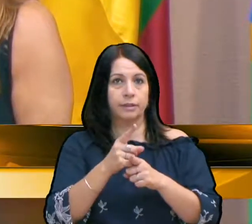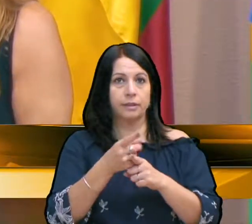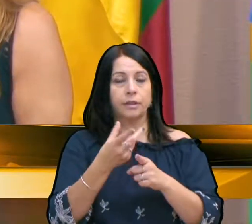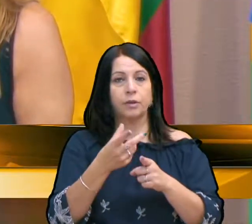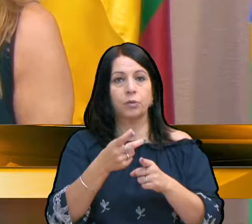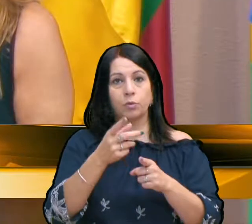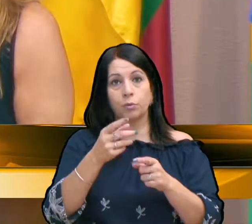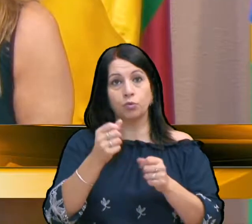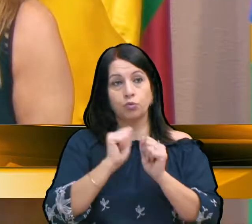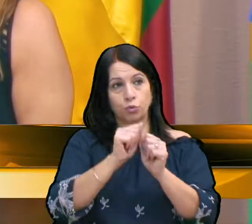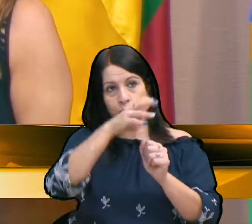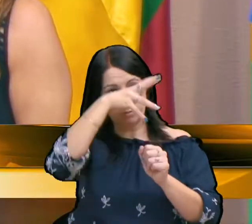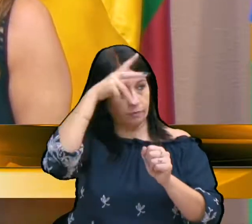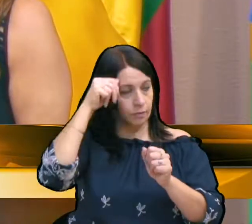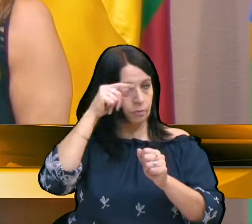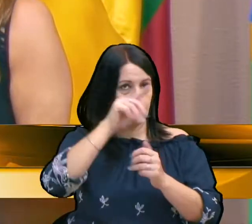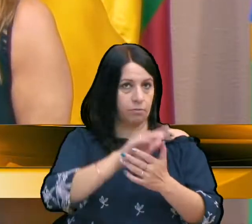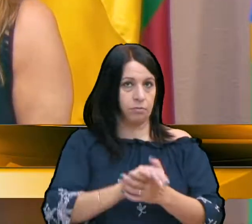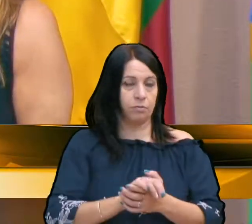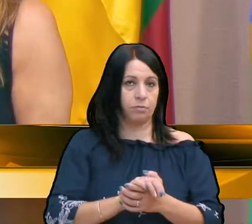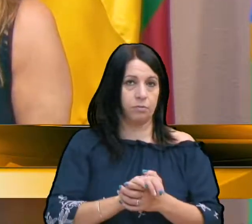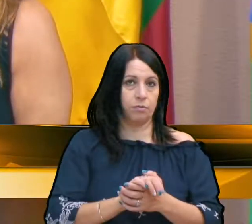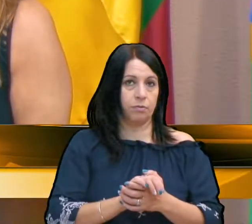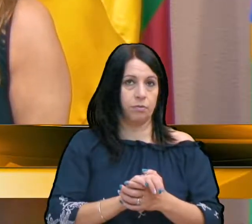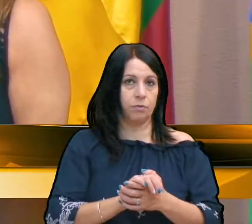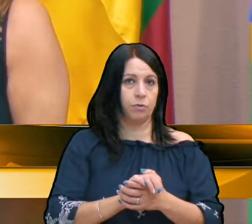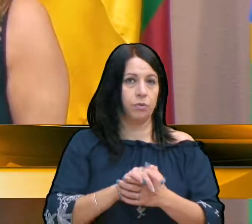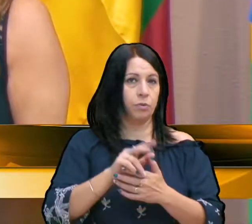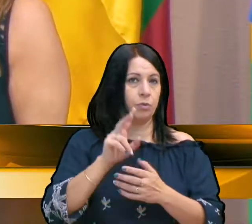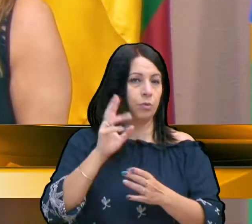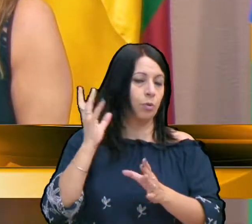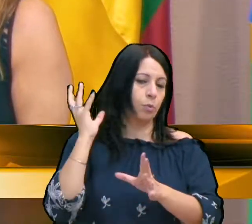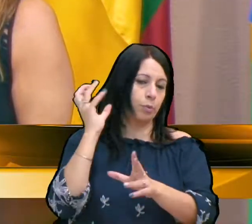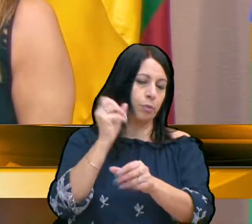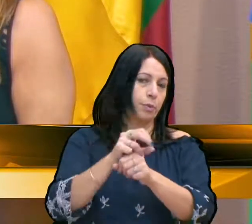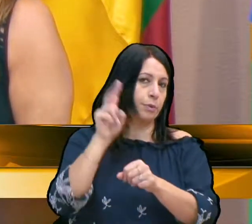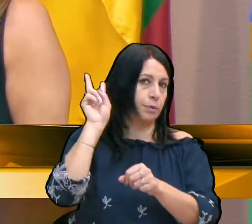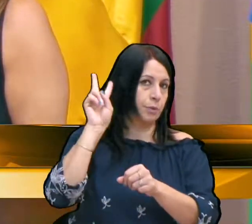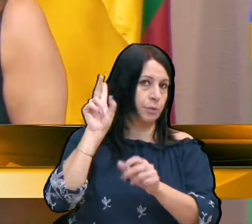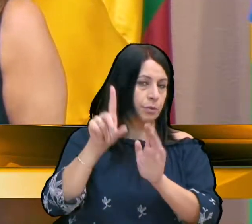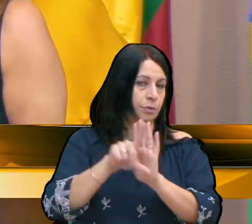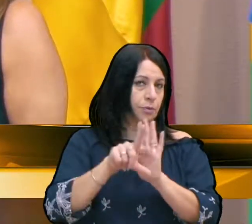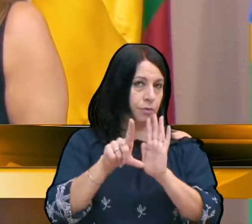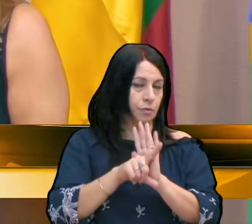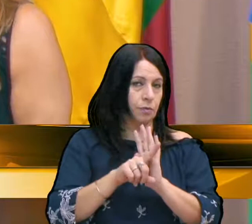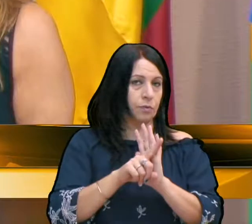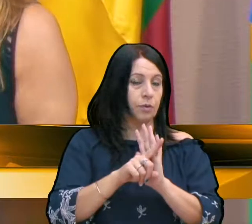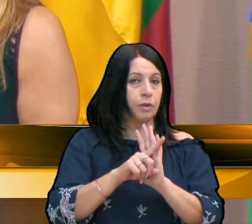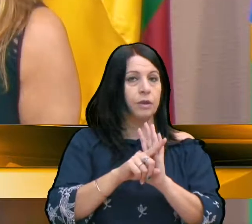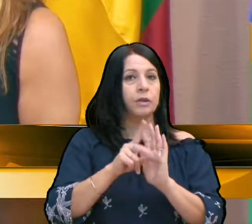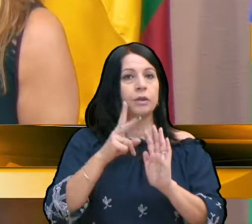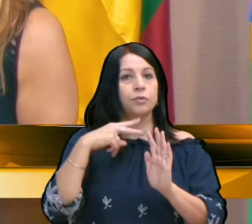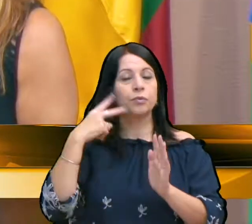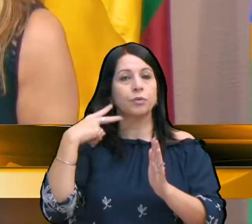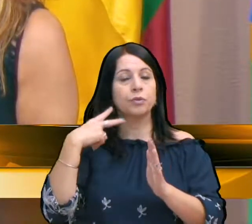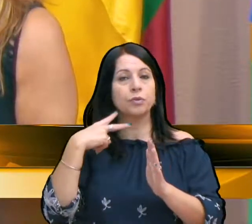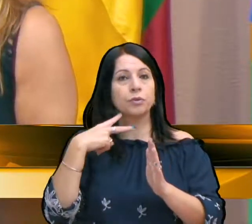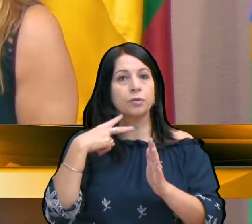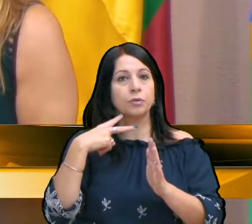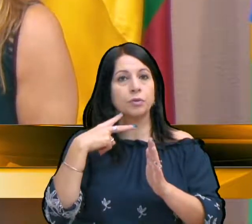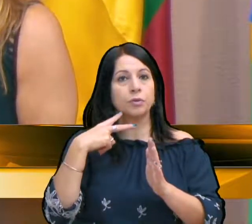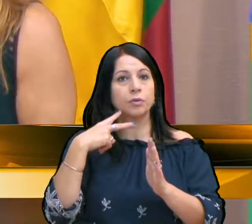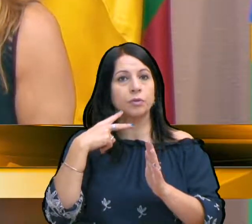pública municipal. Um breve histórico dessa lei, ela é de autoria